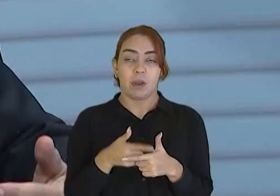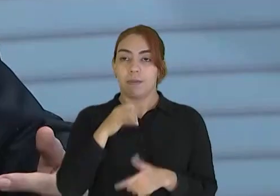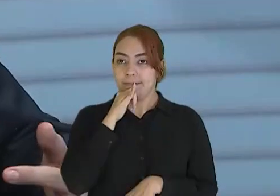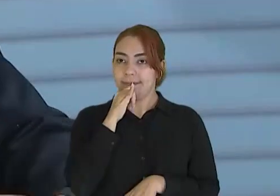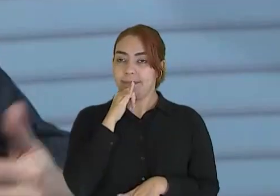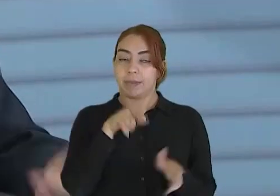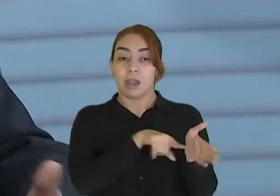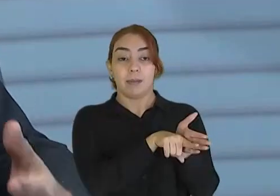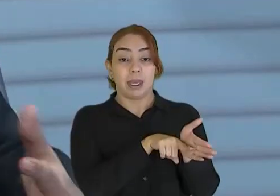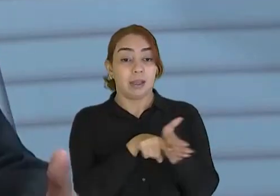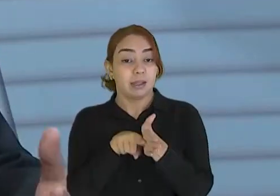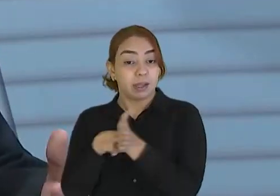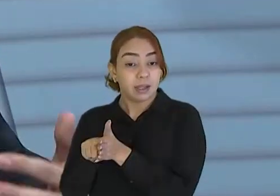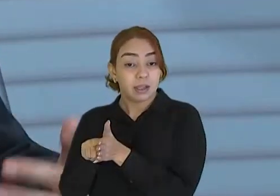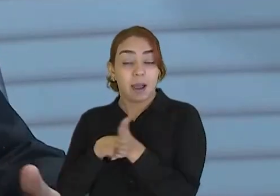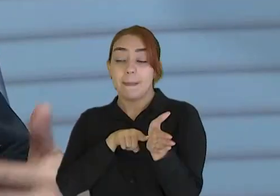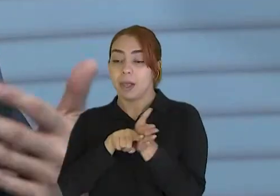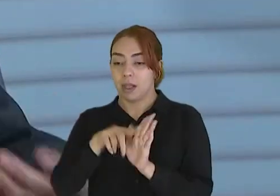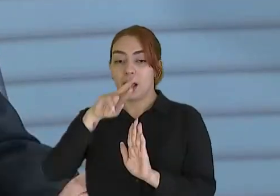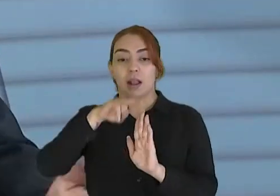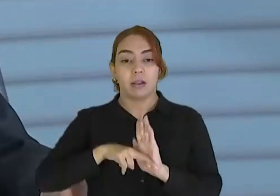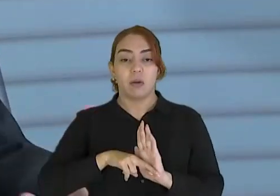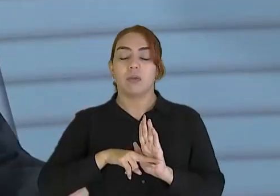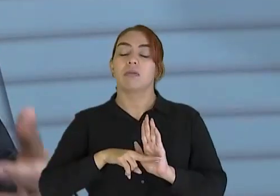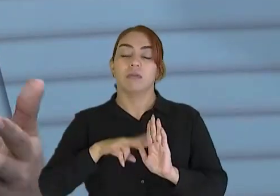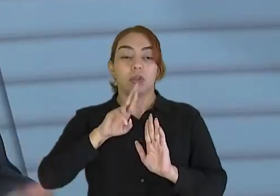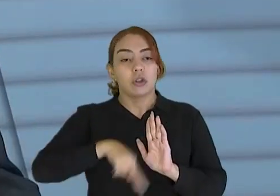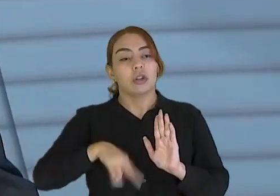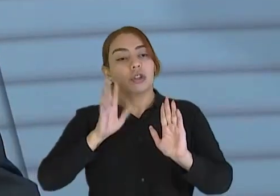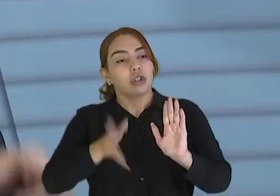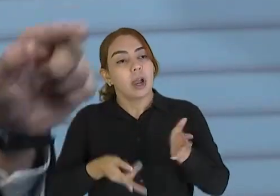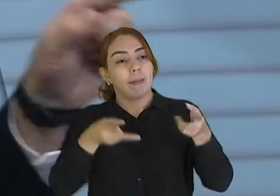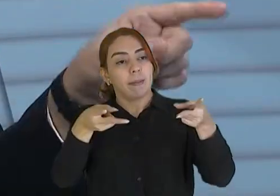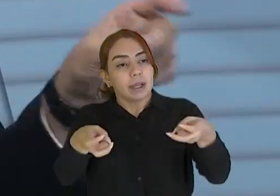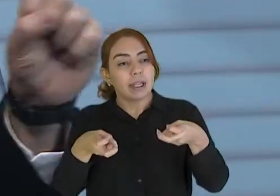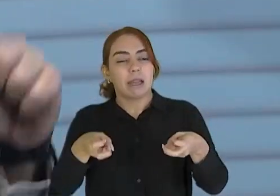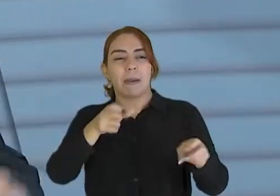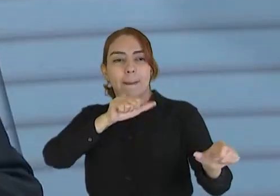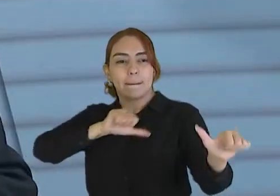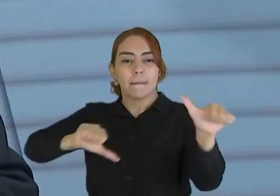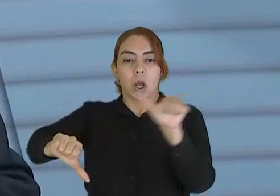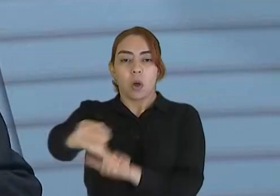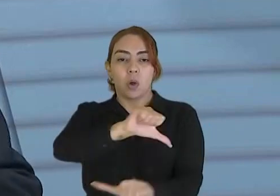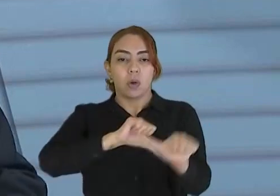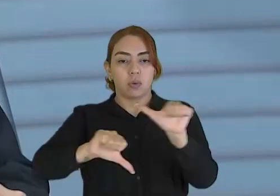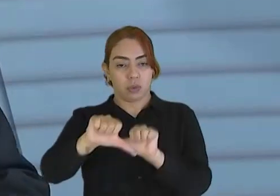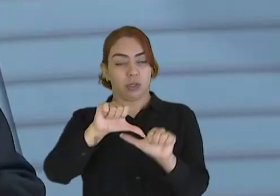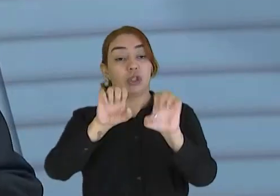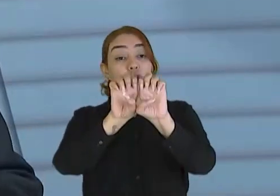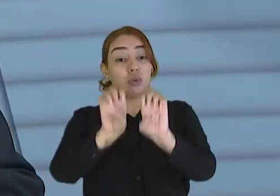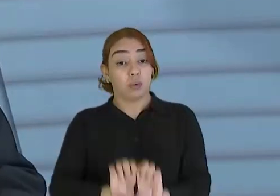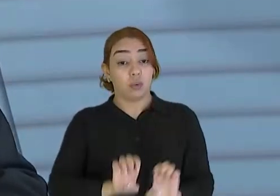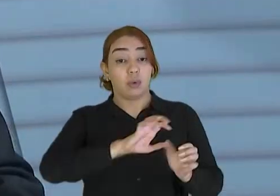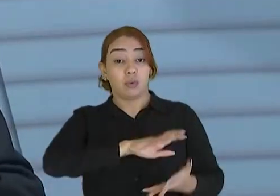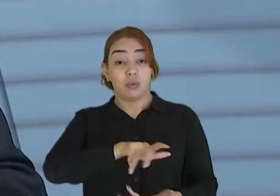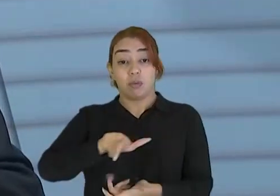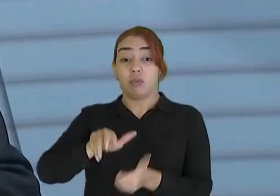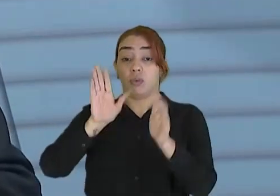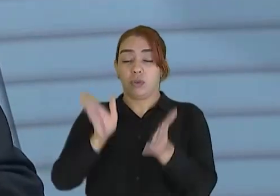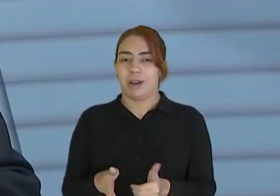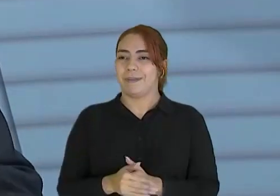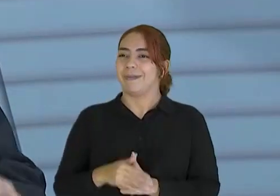relatórios estão aí, estão mostrando que há uma mudança, há uma transformação. E o mais interessante, Renato, por isso que eu gosto de estar sempre aqui, que você é